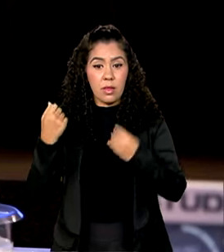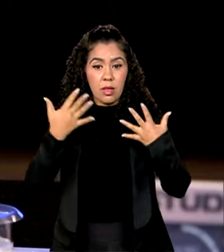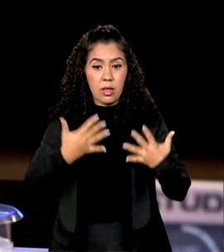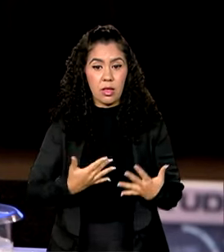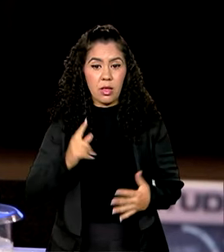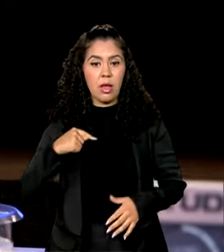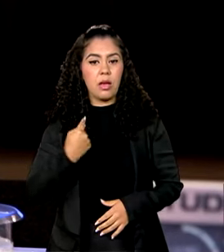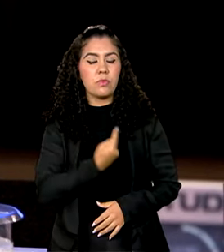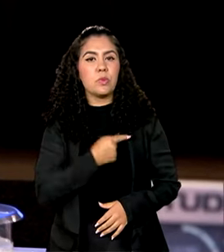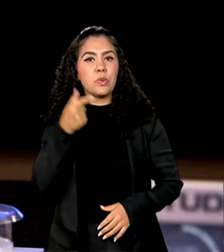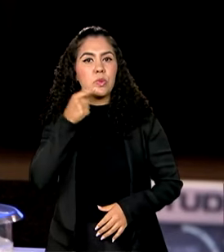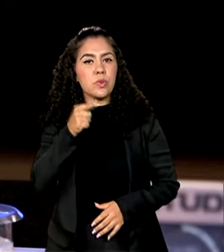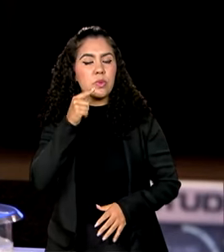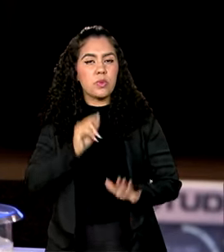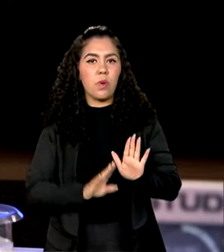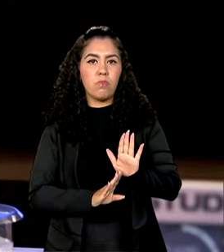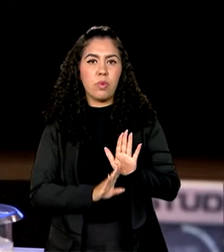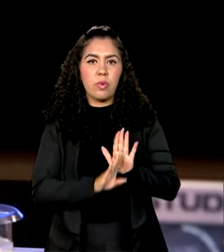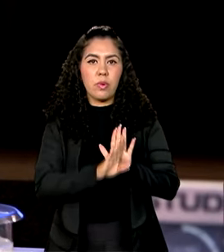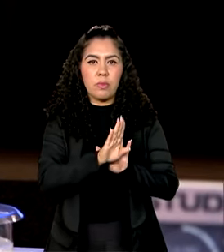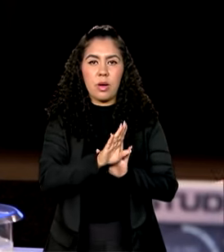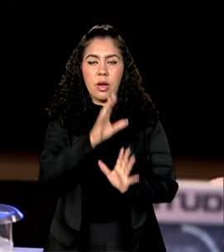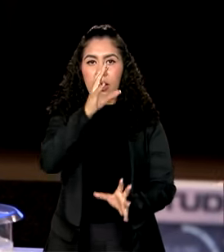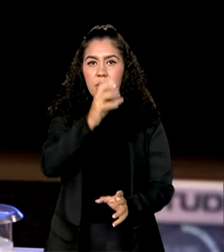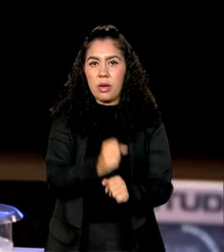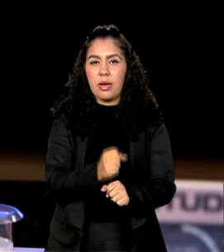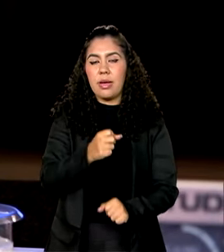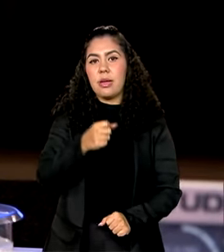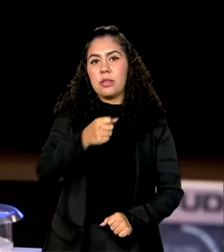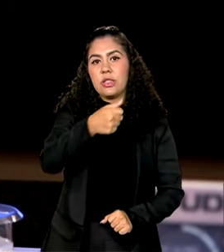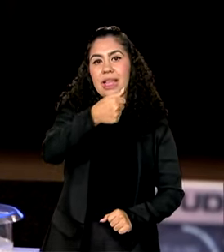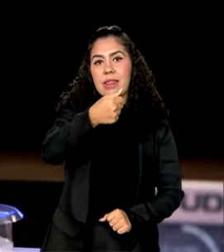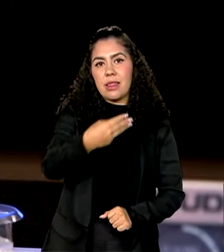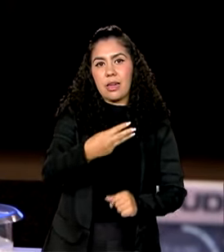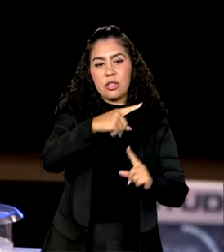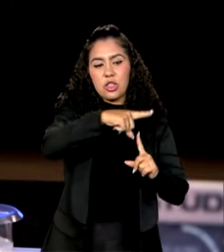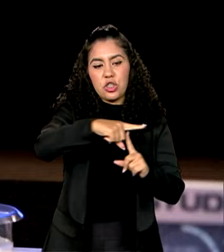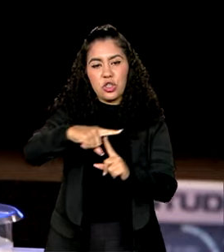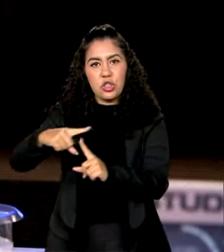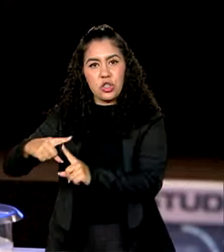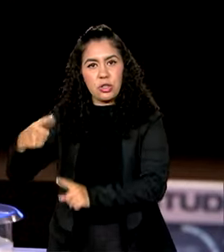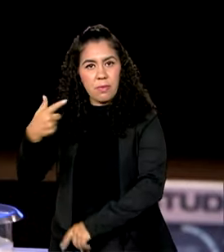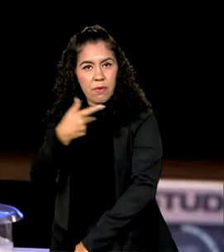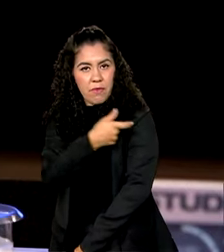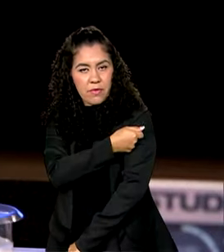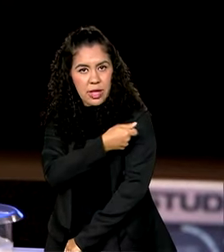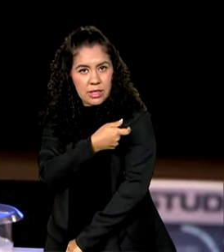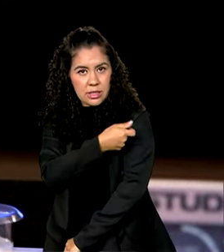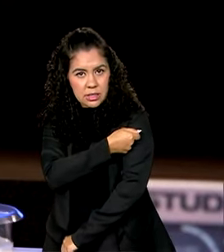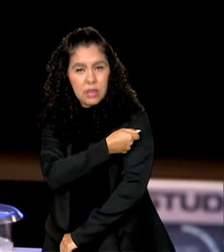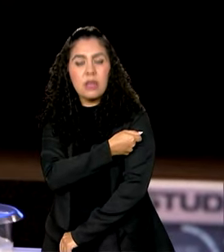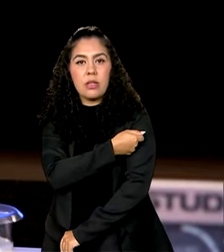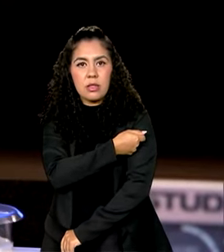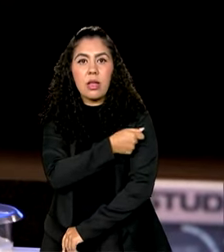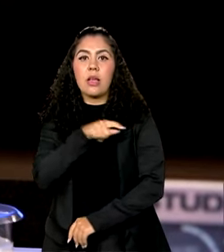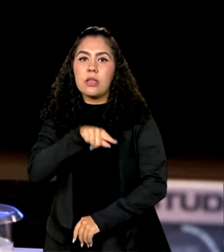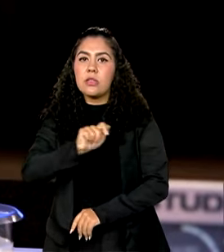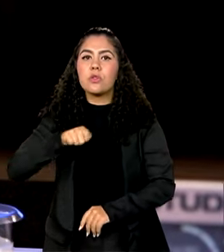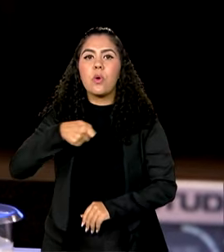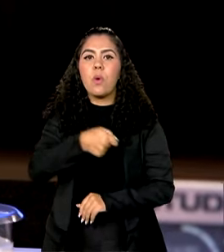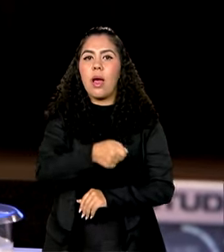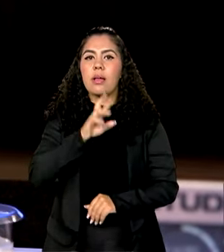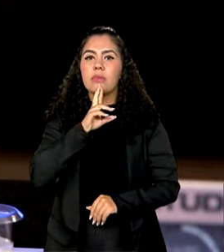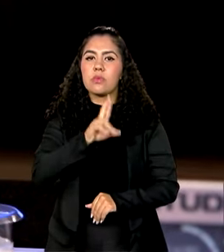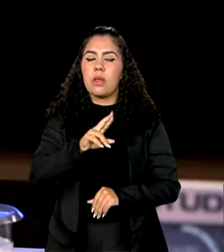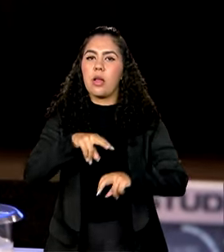aumento na cobertura de 13 das 16 vacinas do nosso calendário de vacinação, fruto de um grande